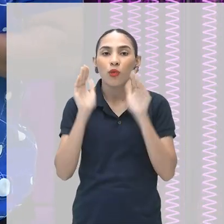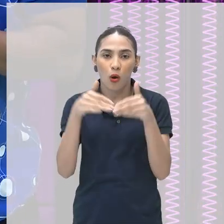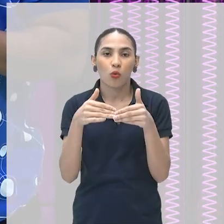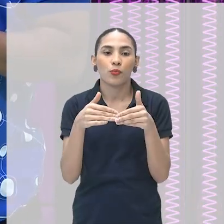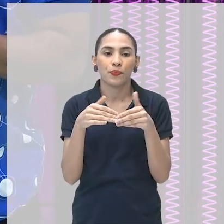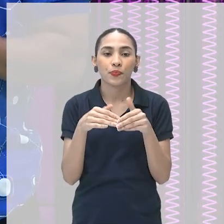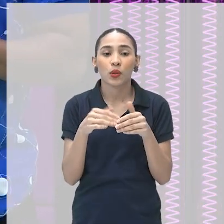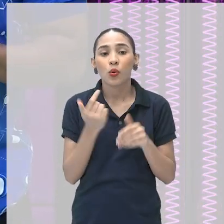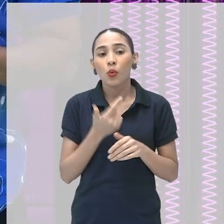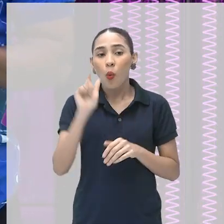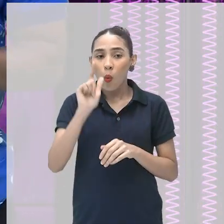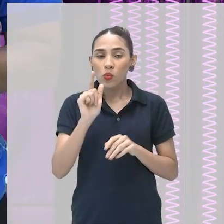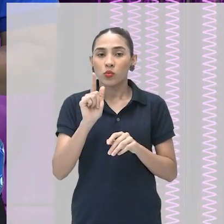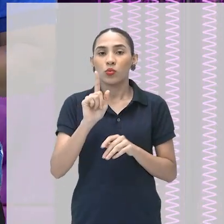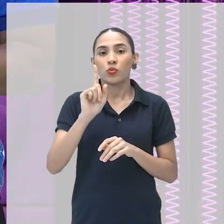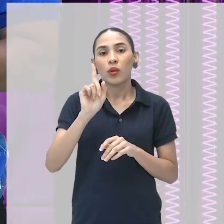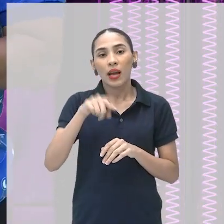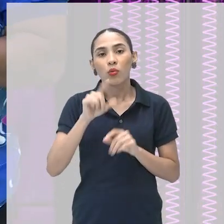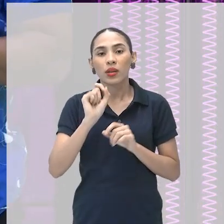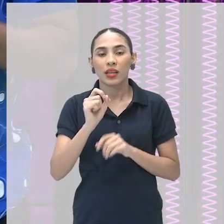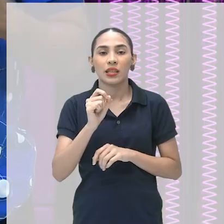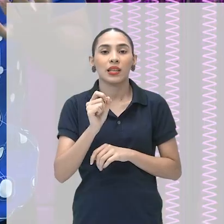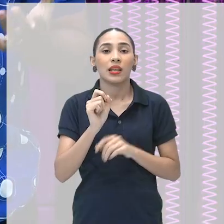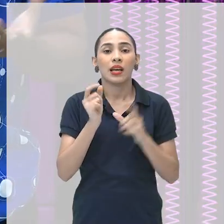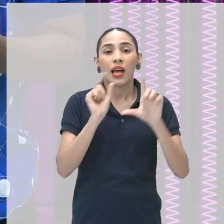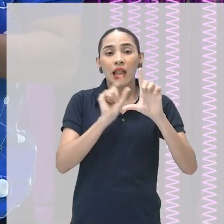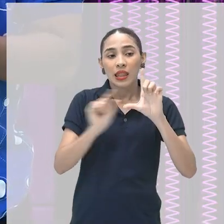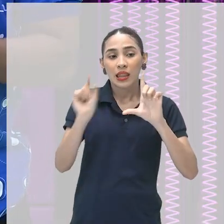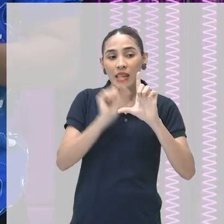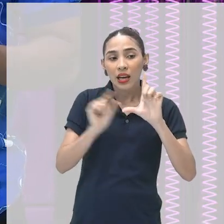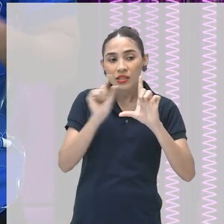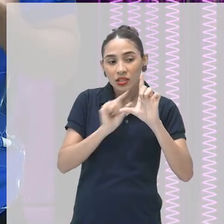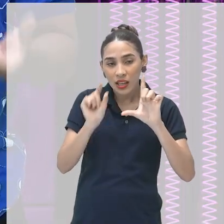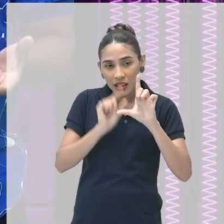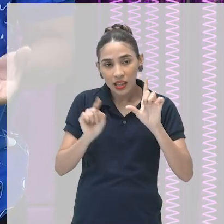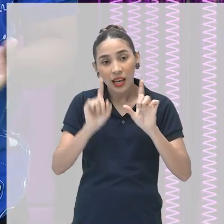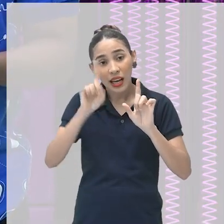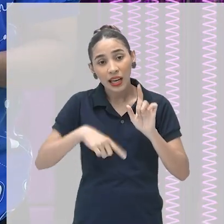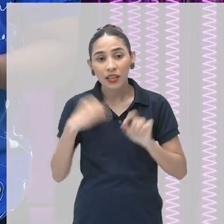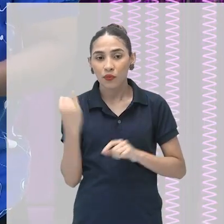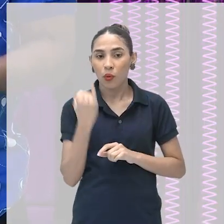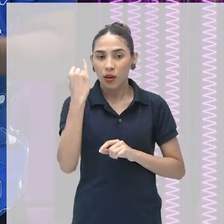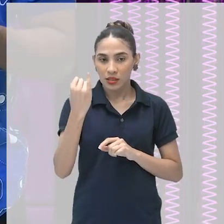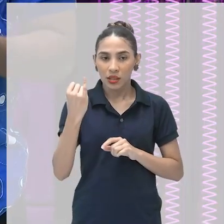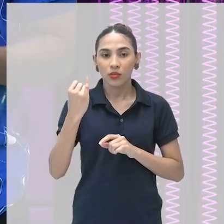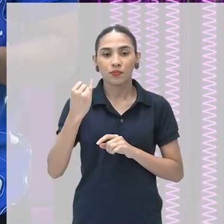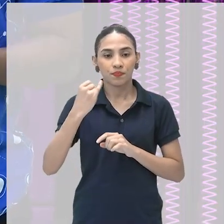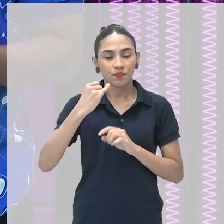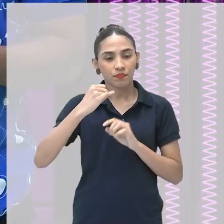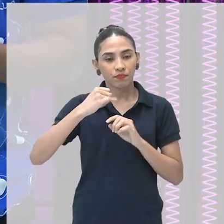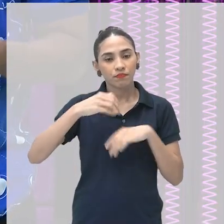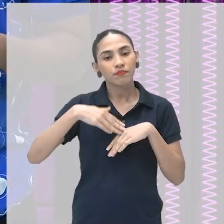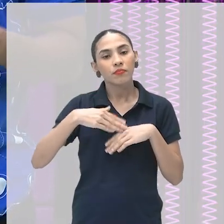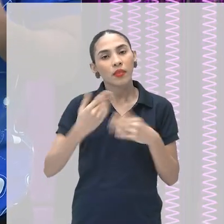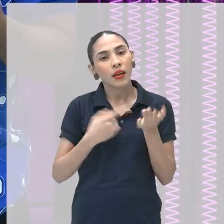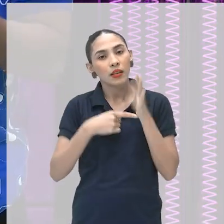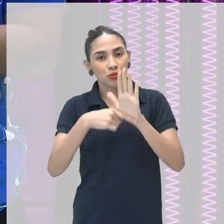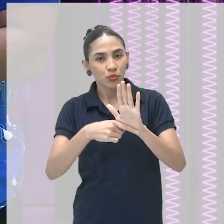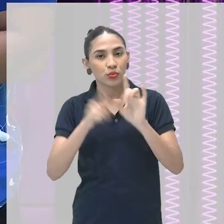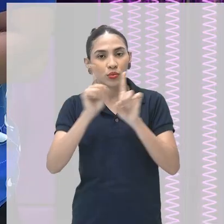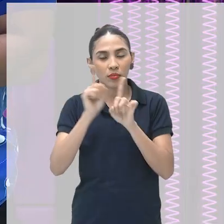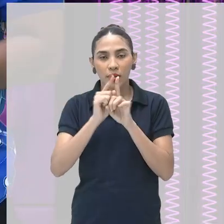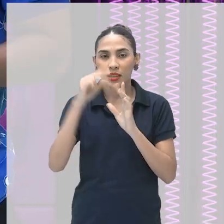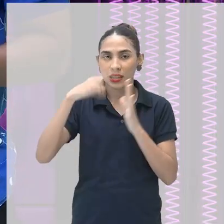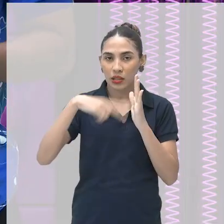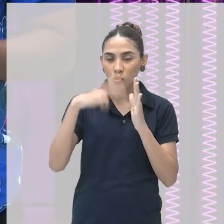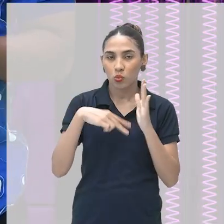que é importante são as legendas. E o que são as legendas? São informações adicionais que servem para auxiliar na